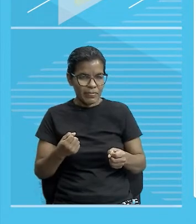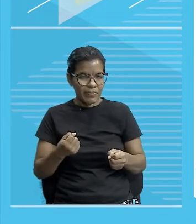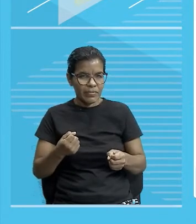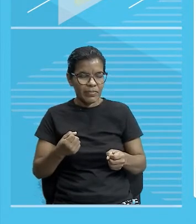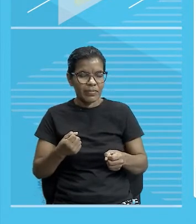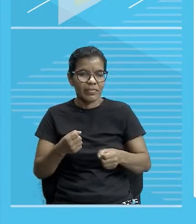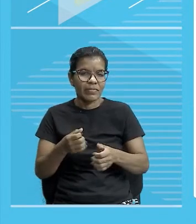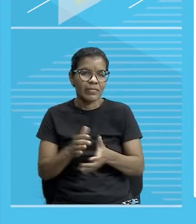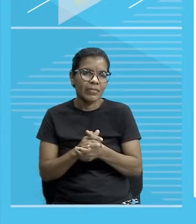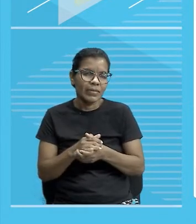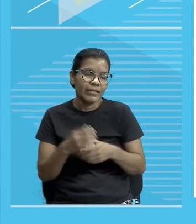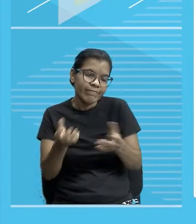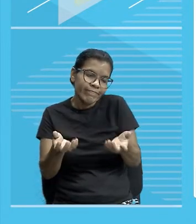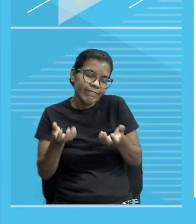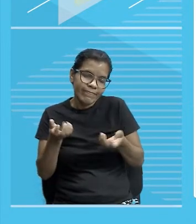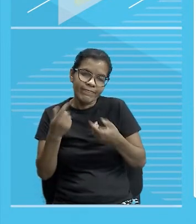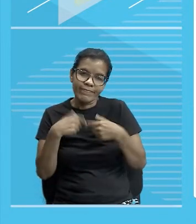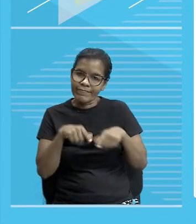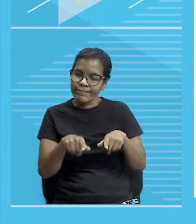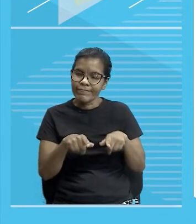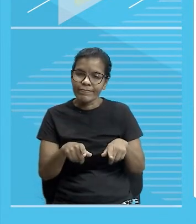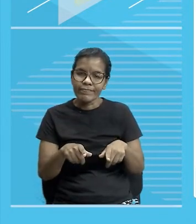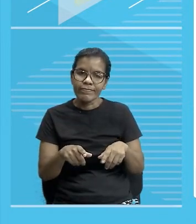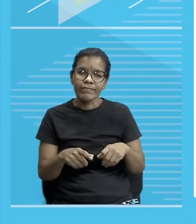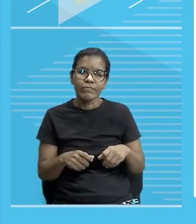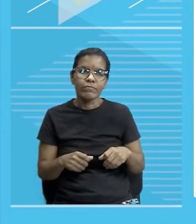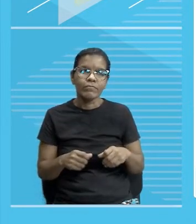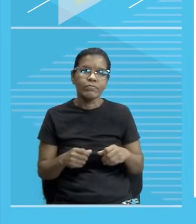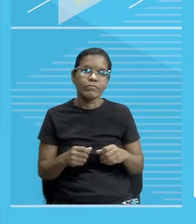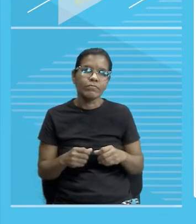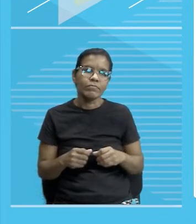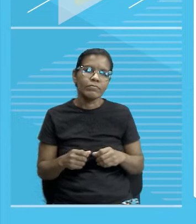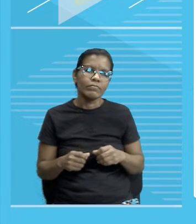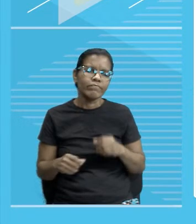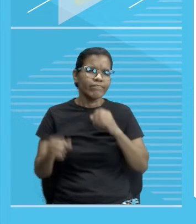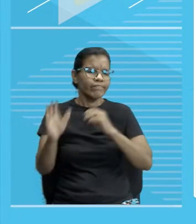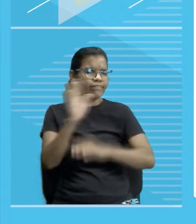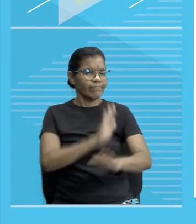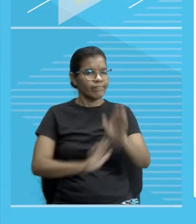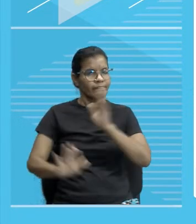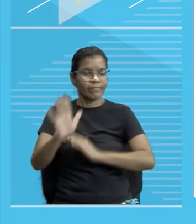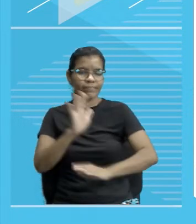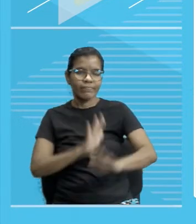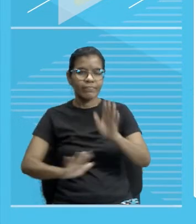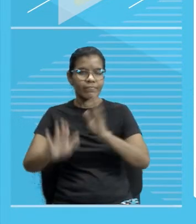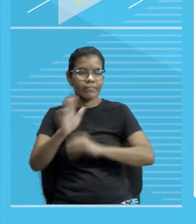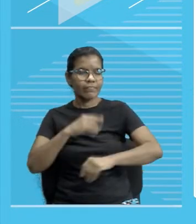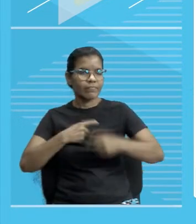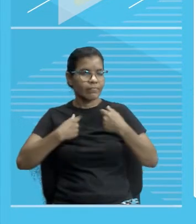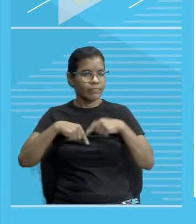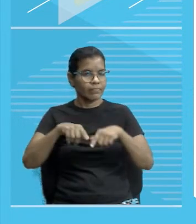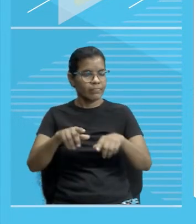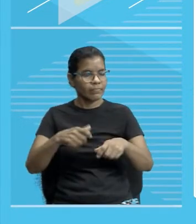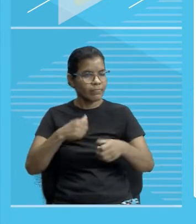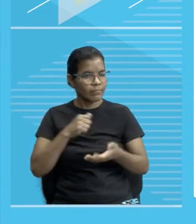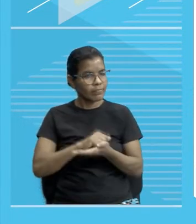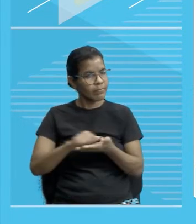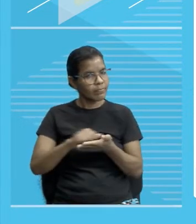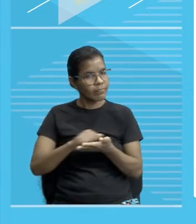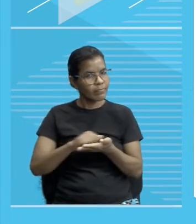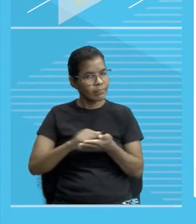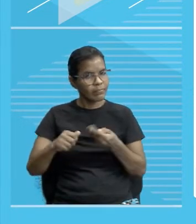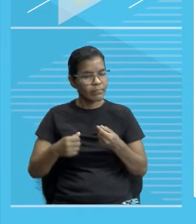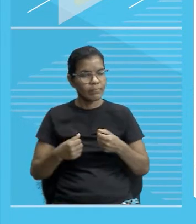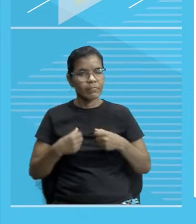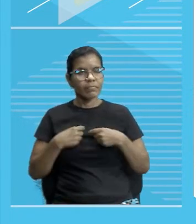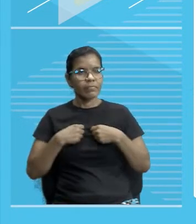Então queria que você tomasse um pouquinho de mais cuidado quando for lavar as peças